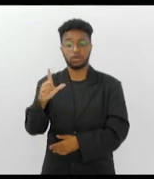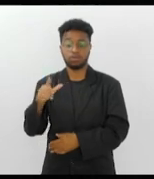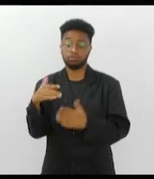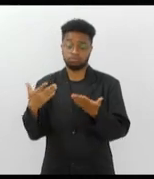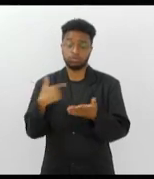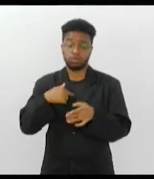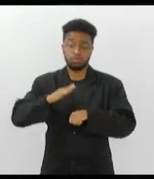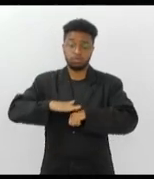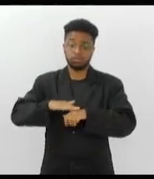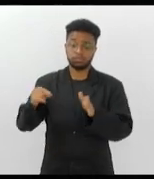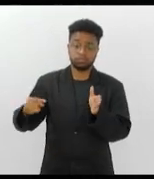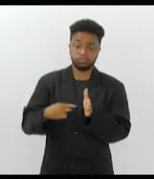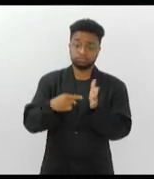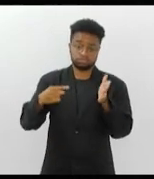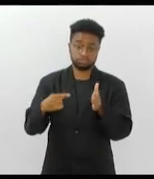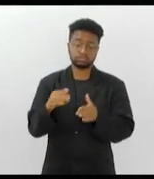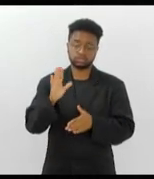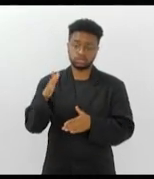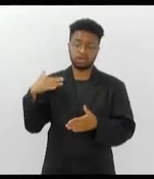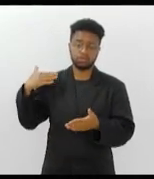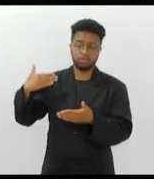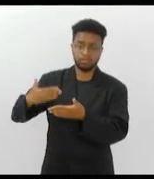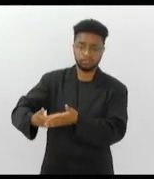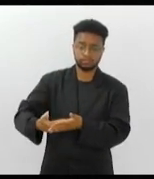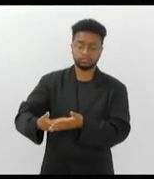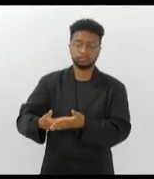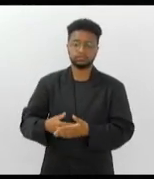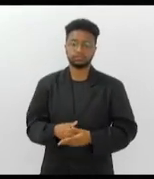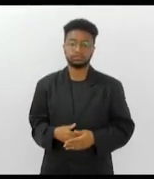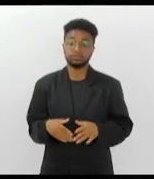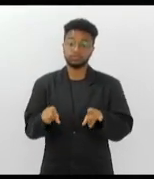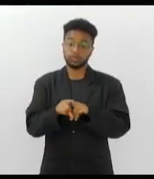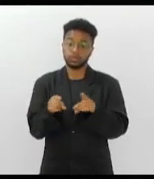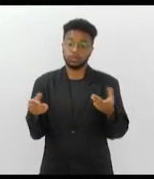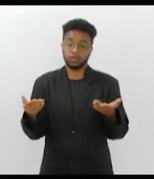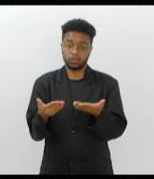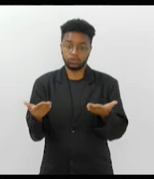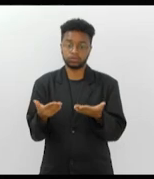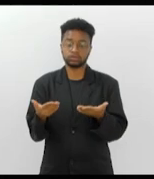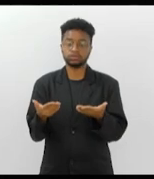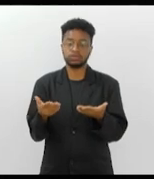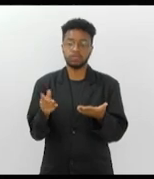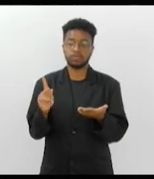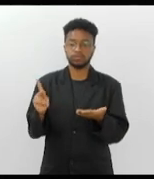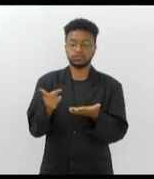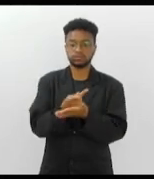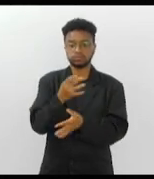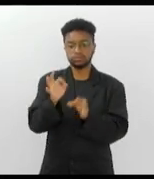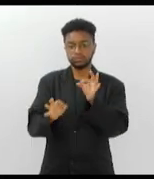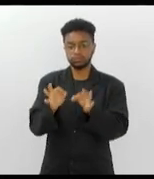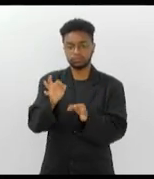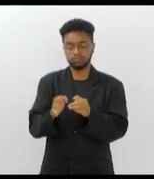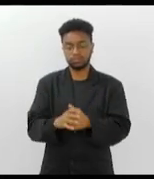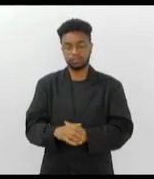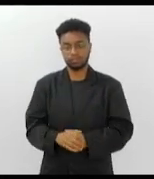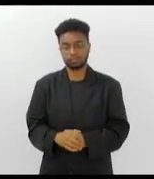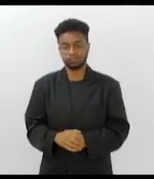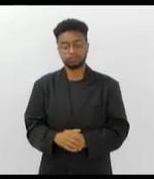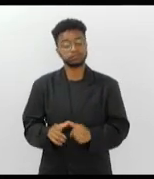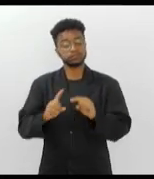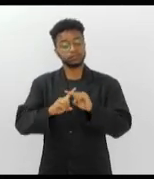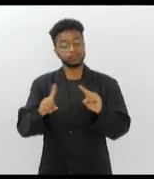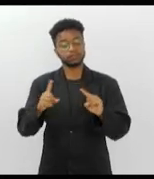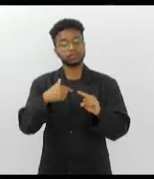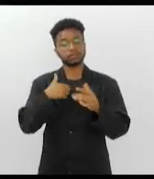feita, não há algum tempo, está tramitando, e hoje está se dando o julgamento. Mas queria